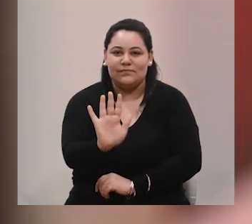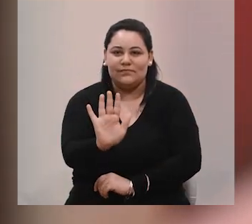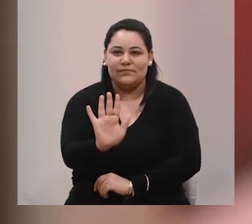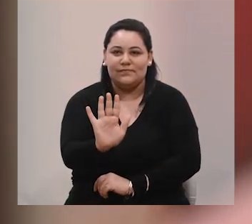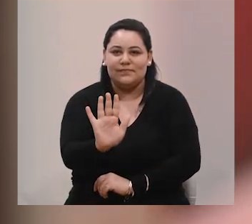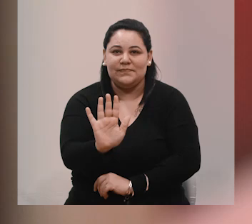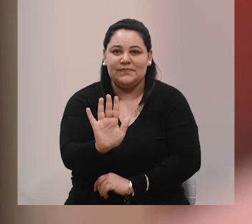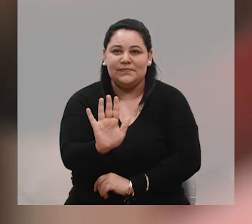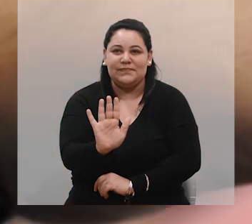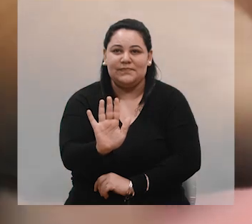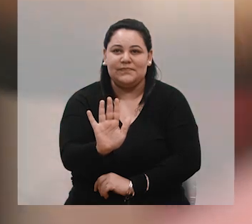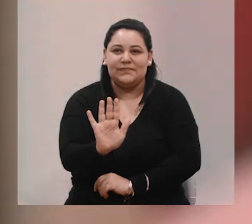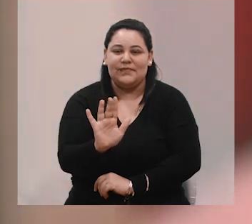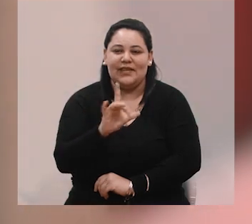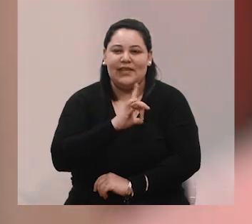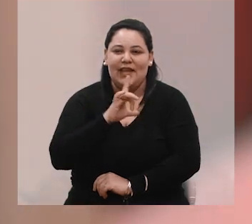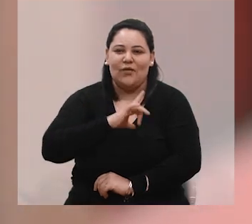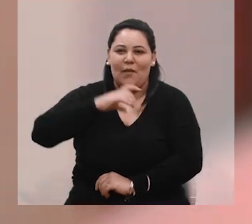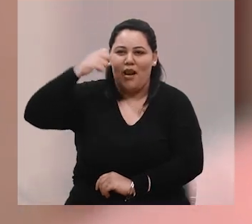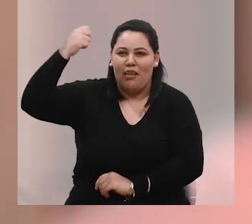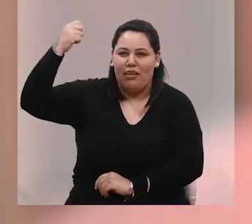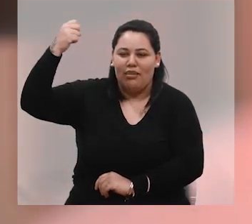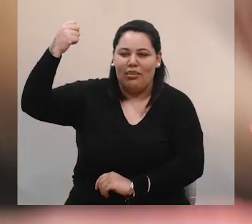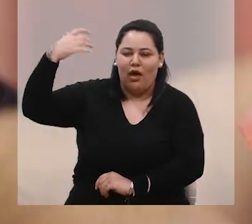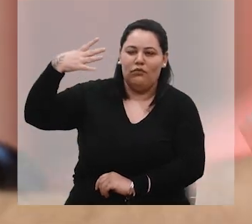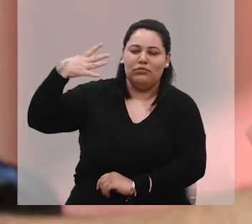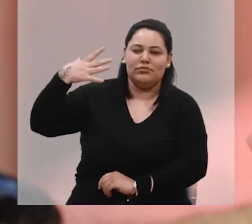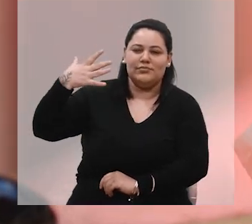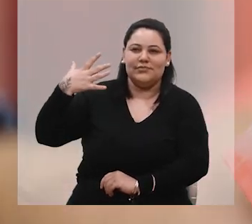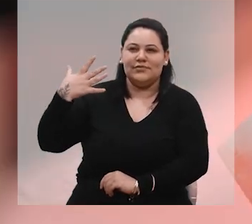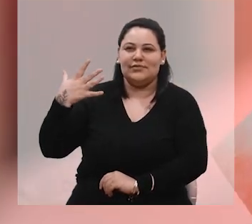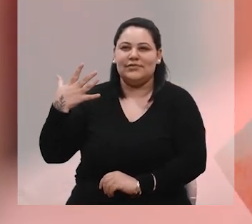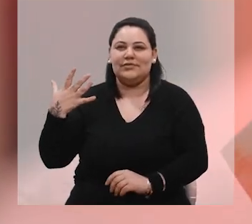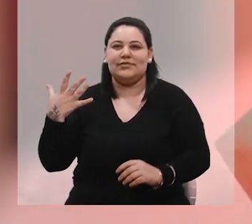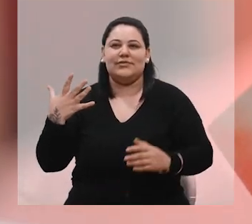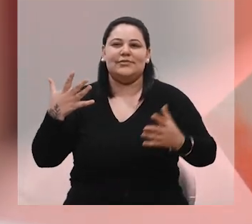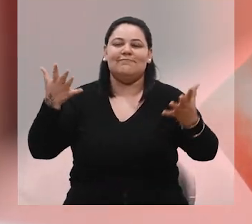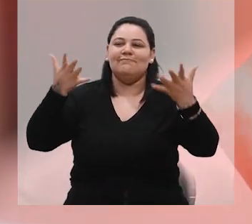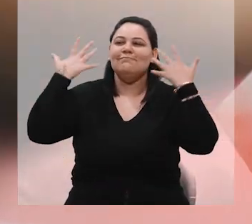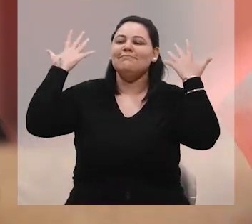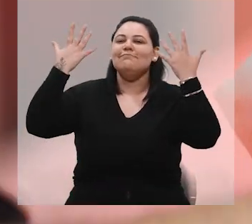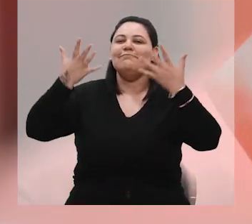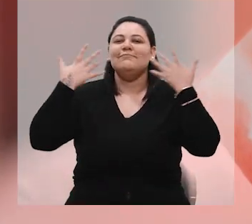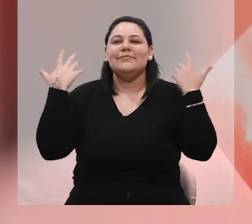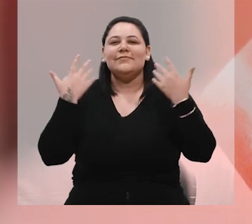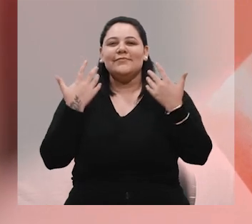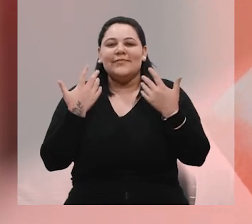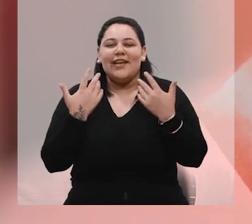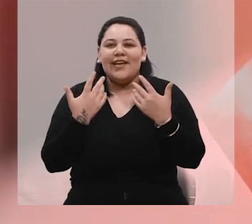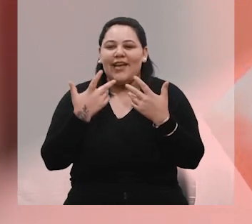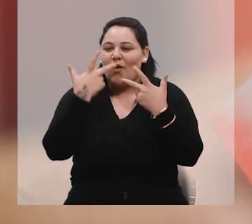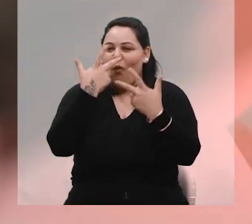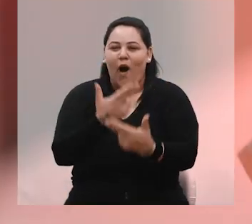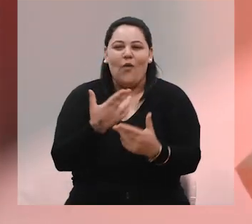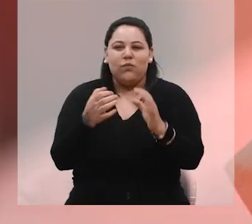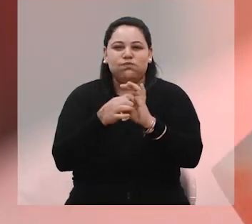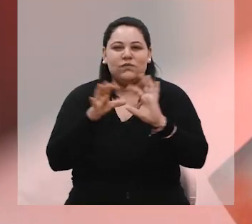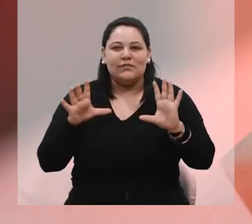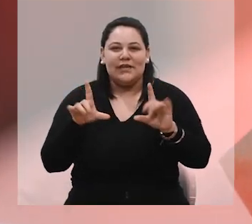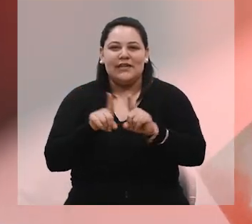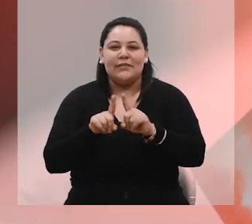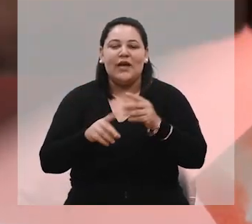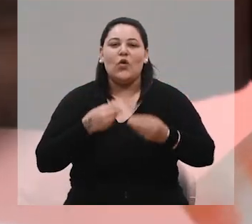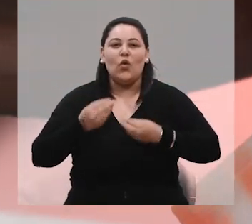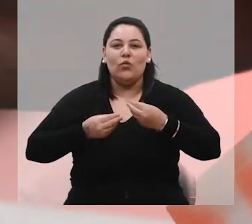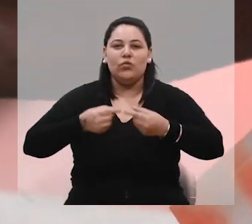né? Batendo a luz, uma sensação plena de liberdade ali e tal.